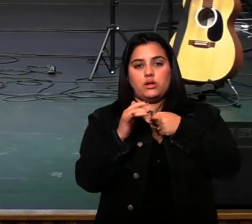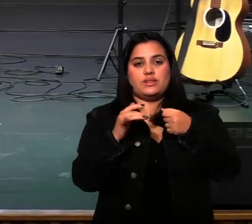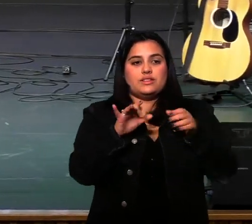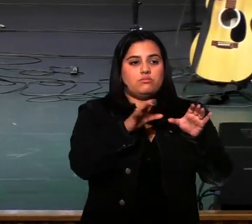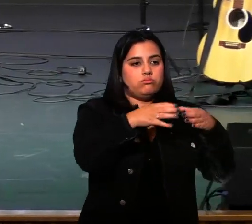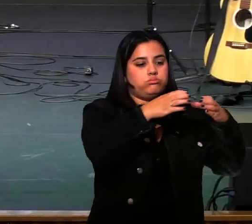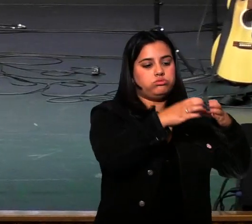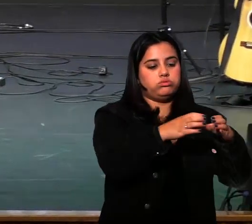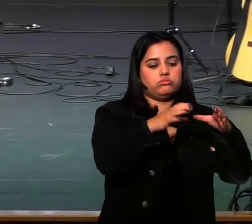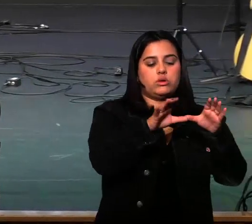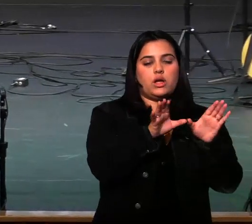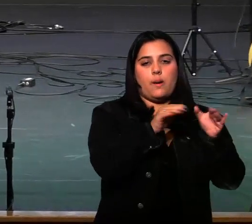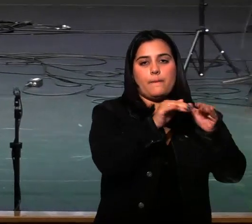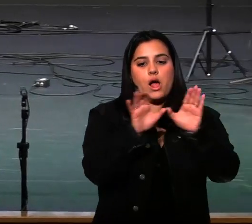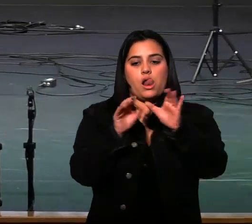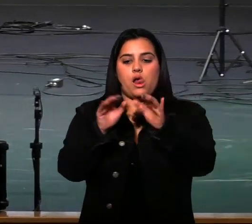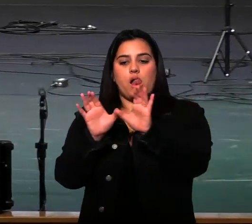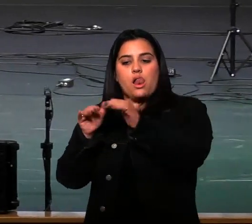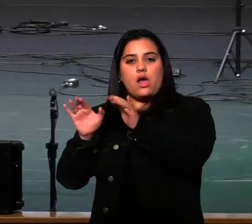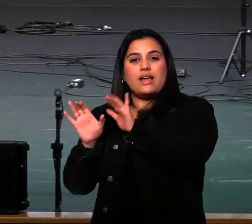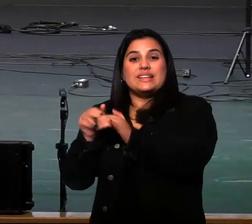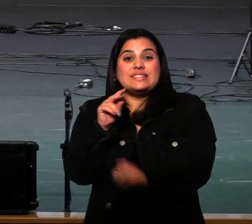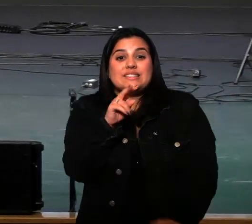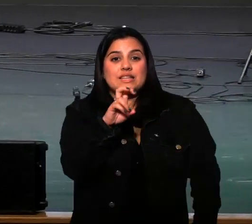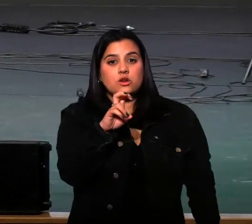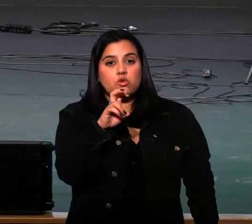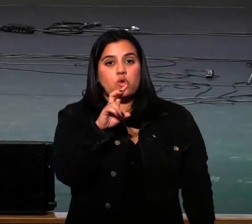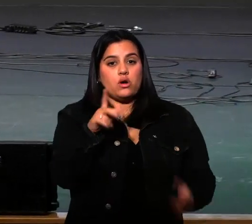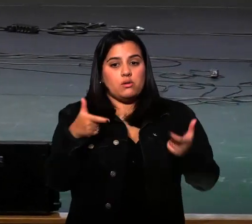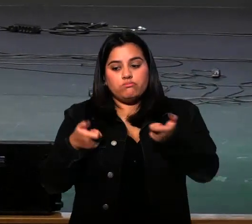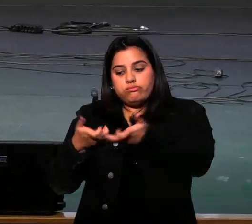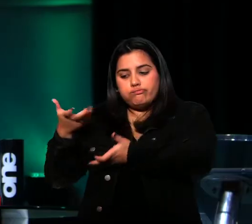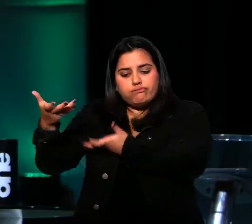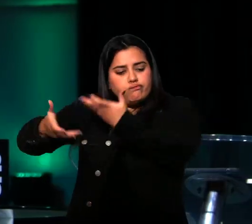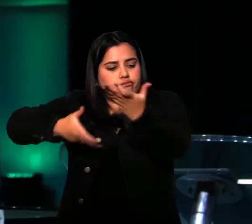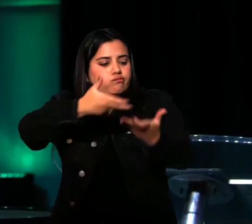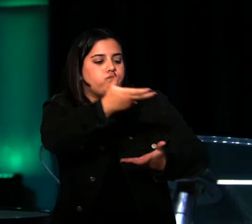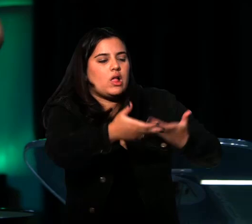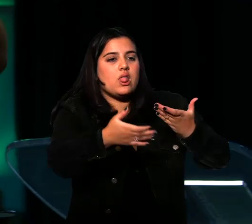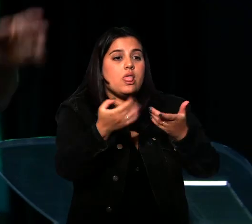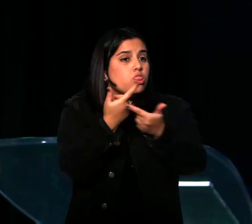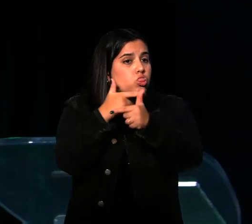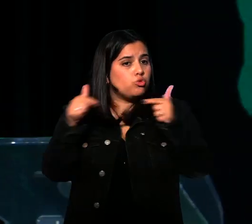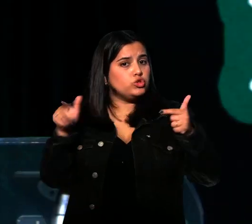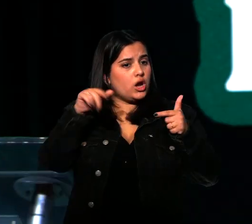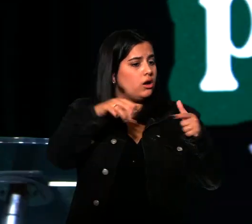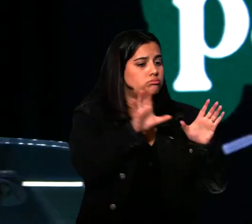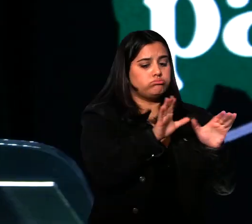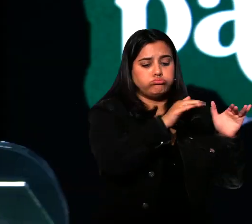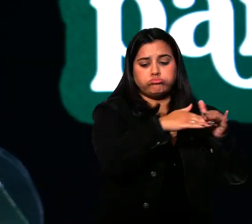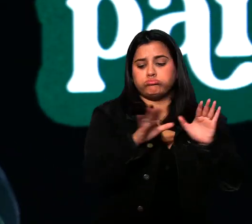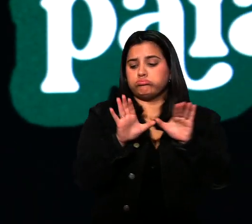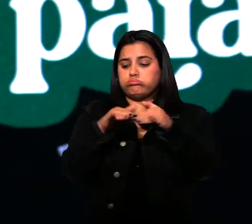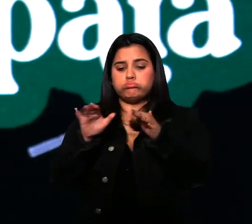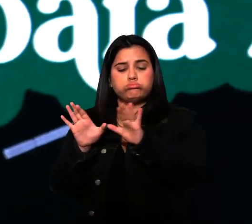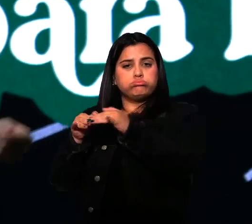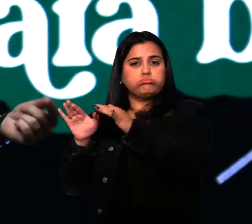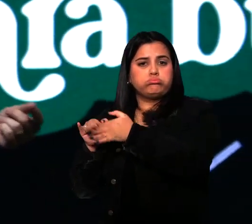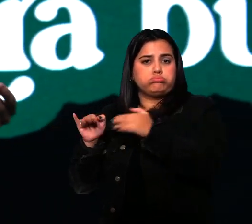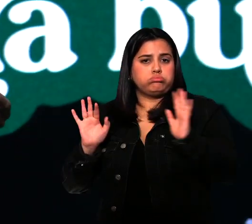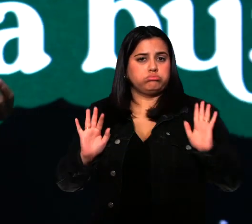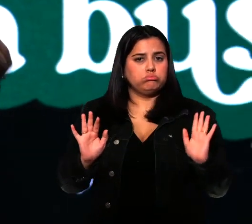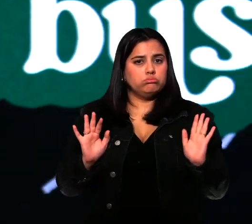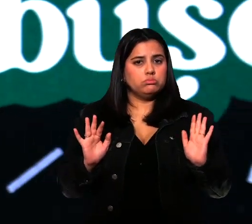reinos diferentes, e eles não conseguiam mais conviver uns com os outros. E era uma disputa, uma briga, um negócio complicado, porque